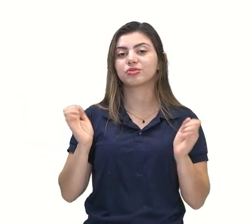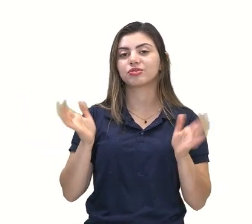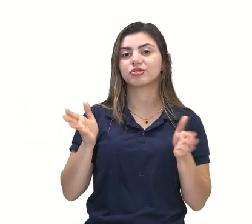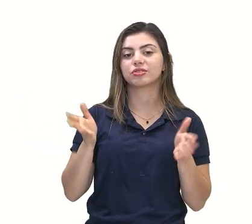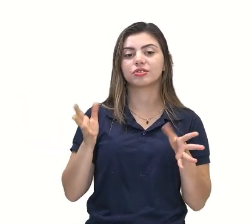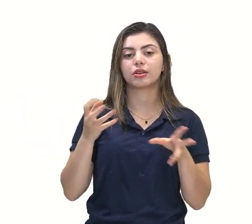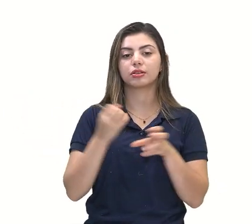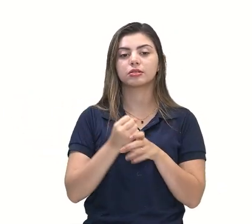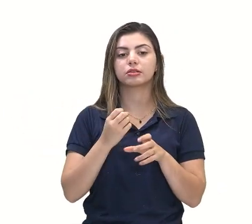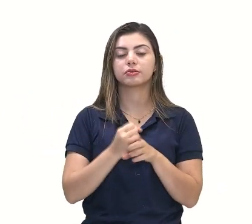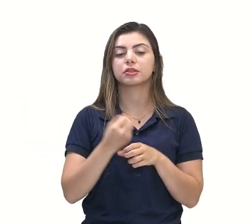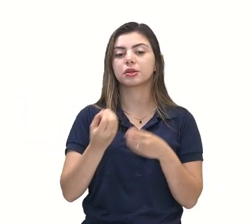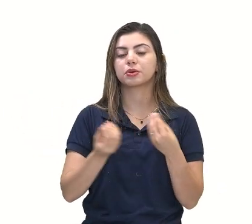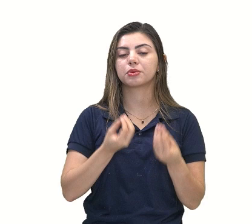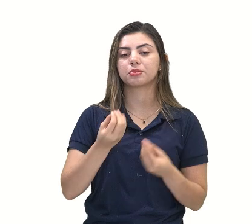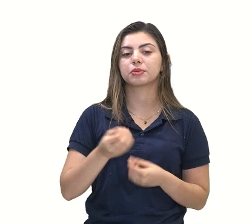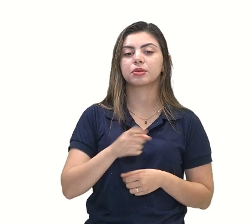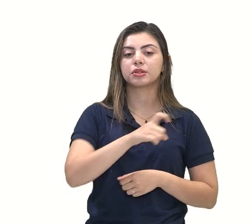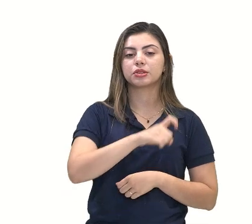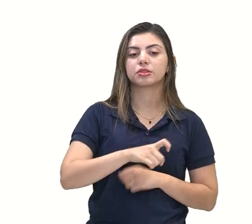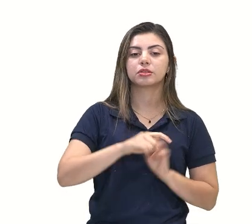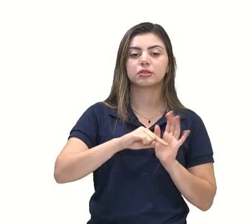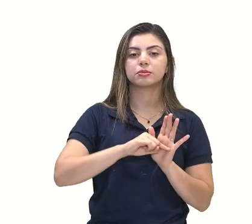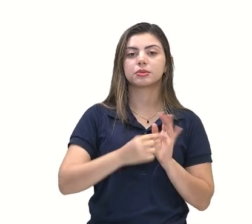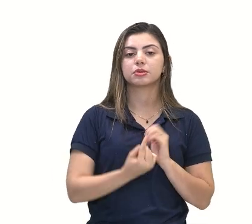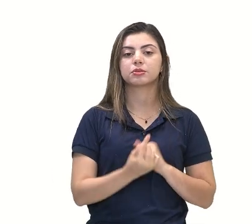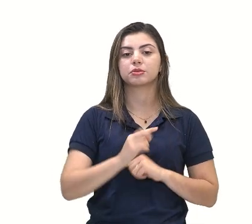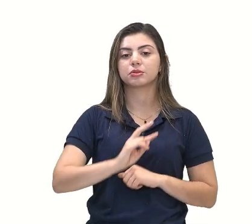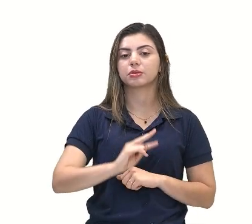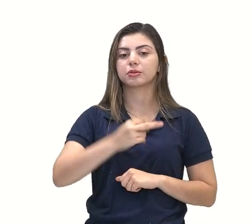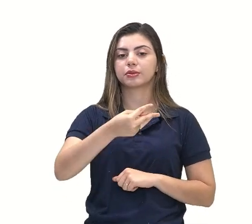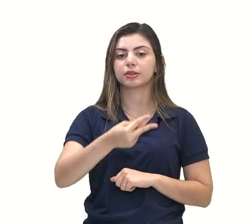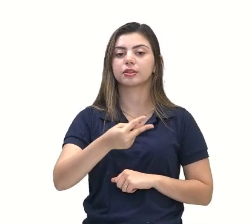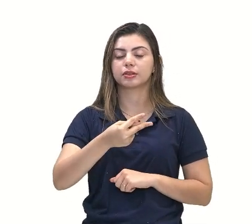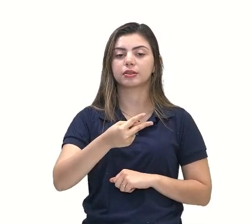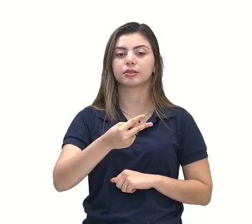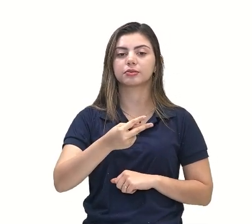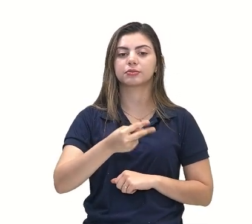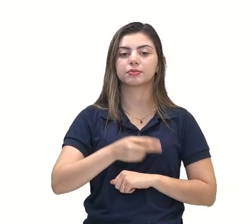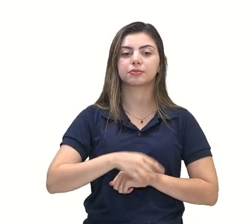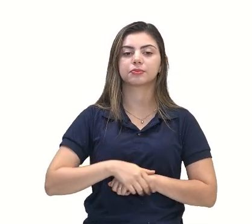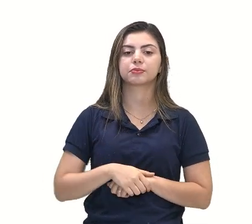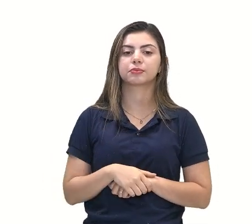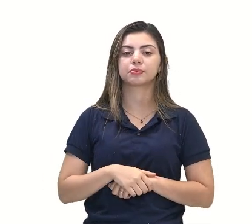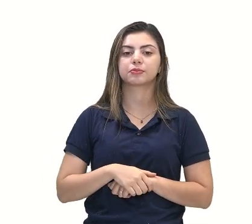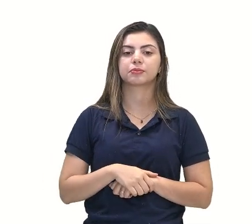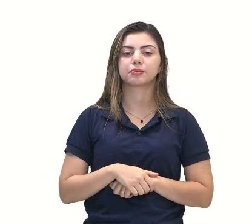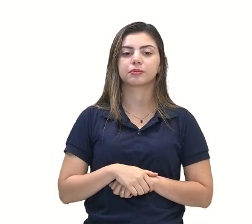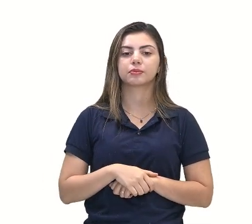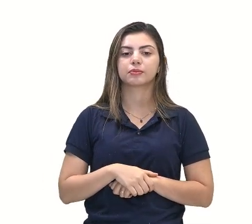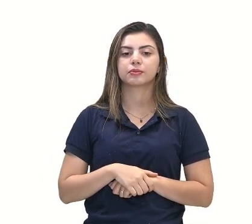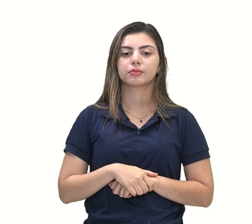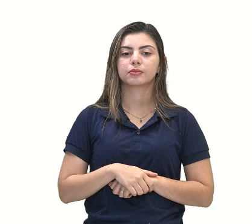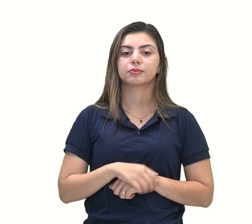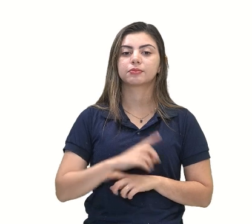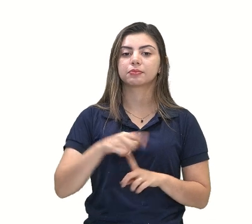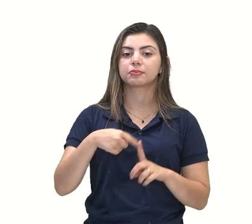X ao menos 1 ao quadrado mais